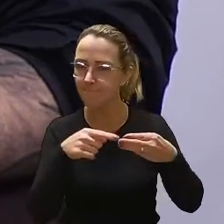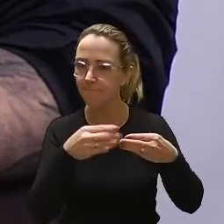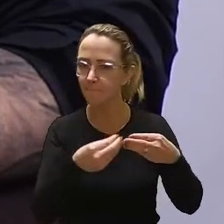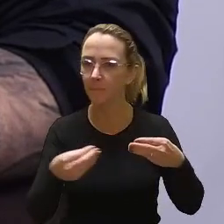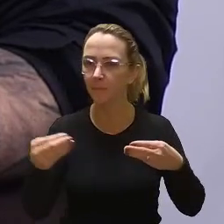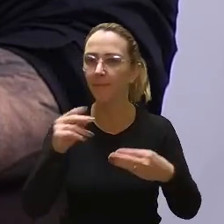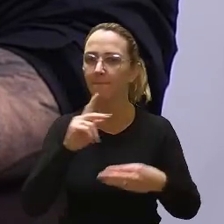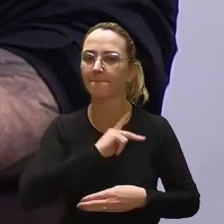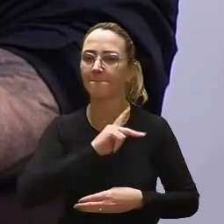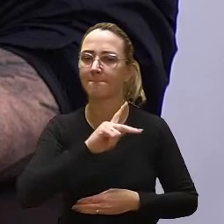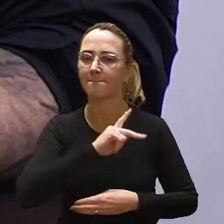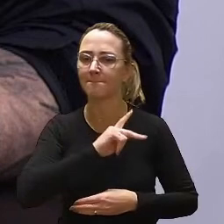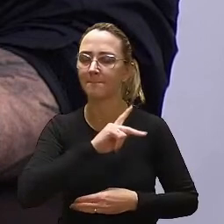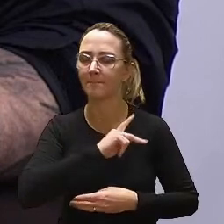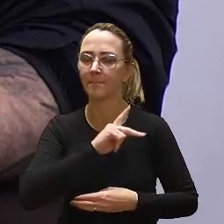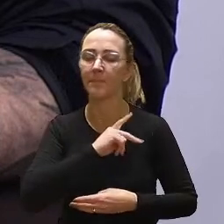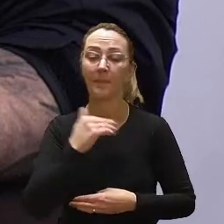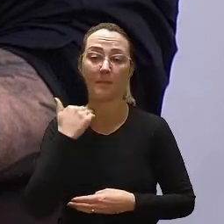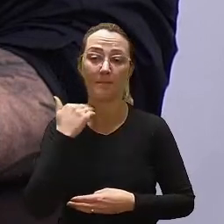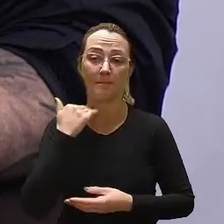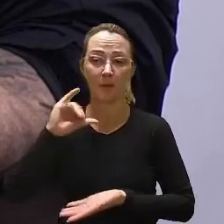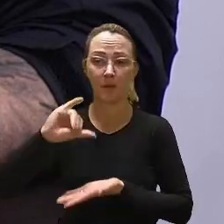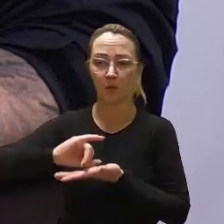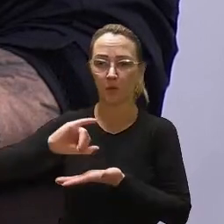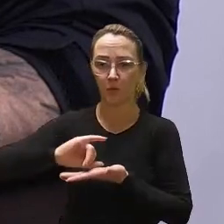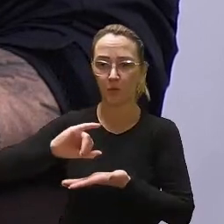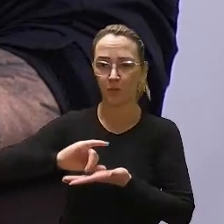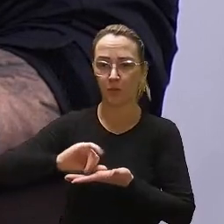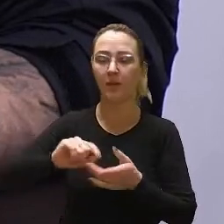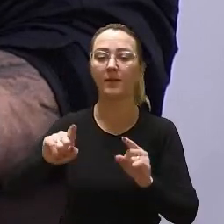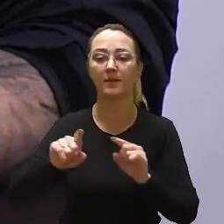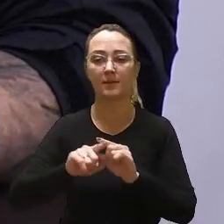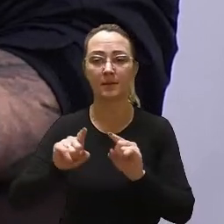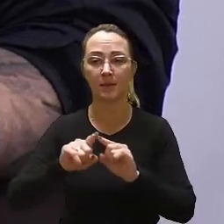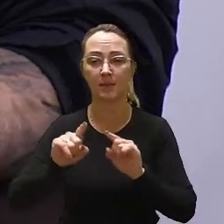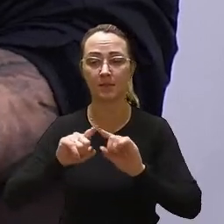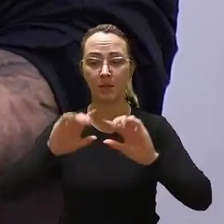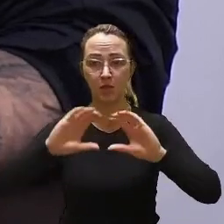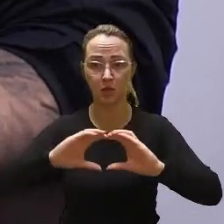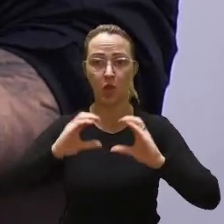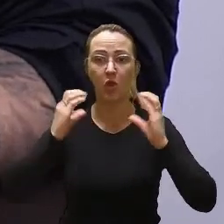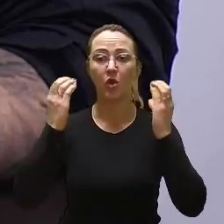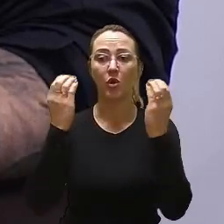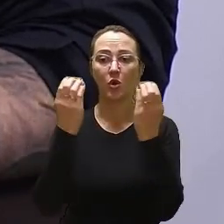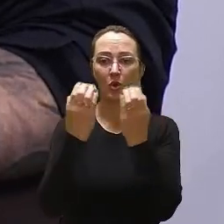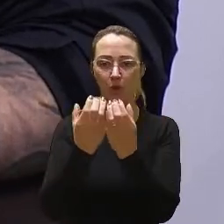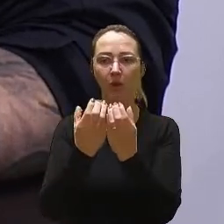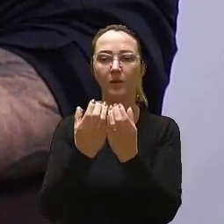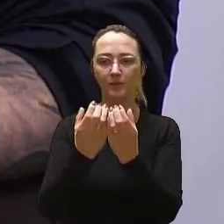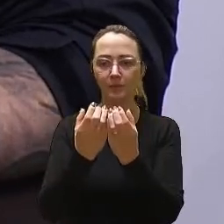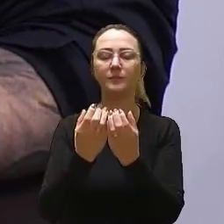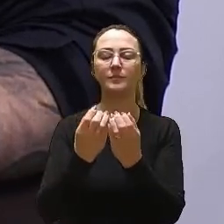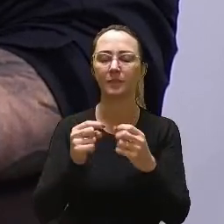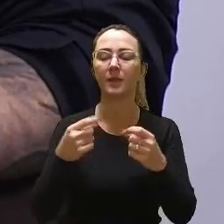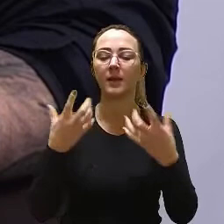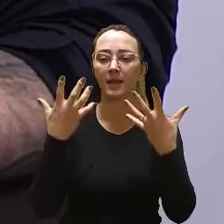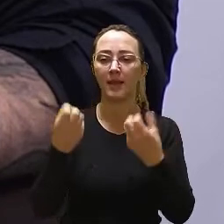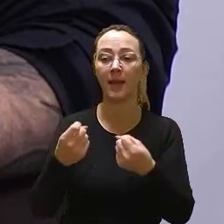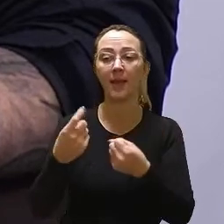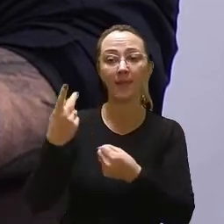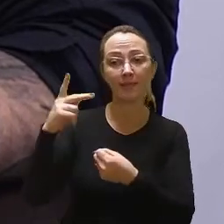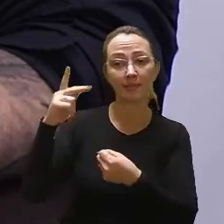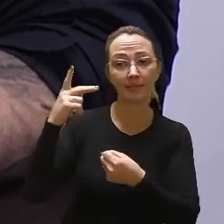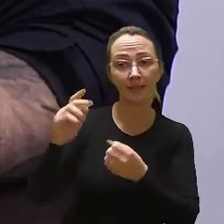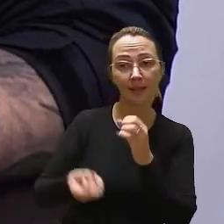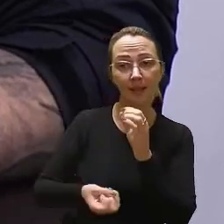Banco Central, ao Congresso e ao Senado, para que, logicamente, legislação federal, eles deem